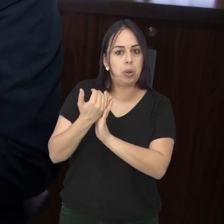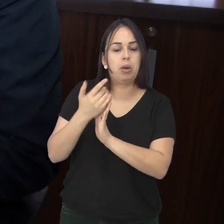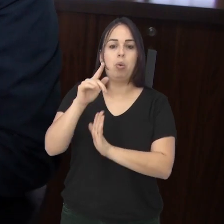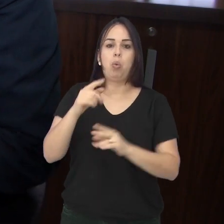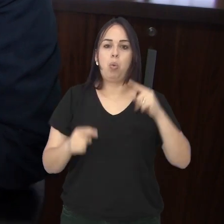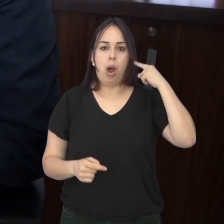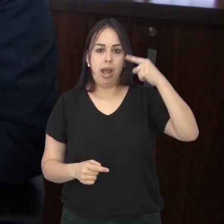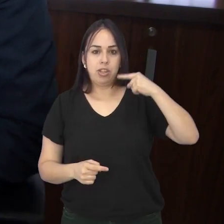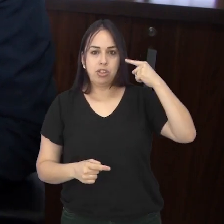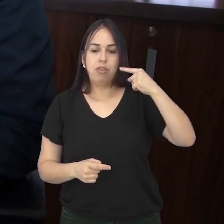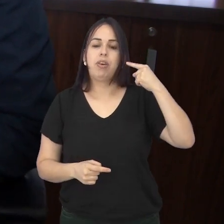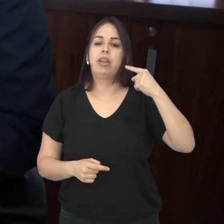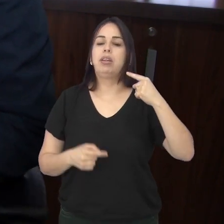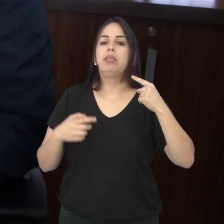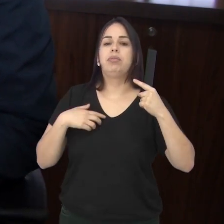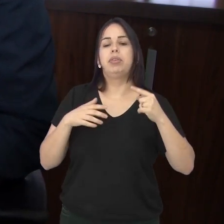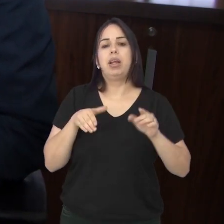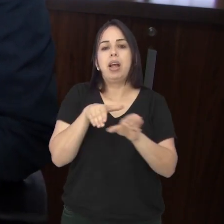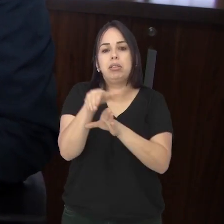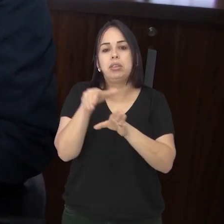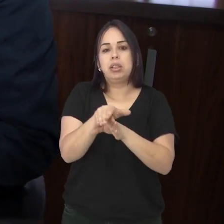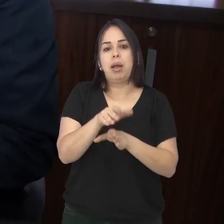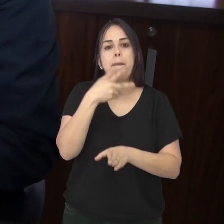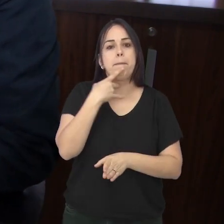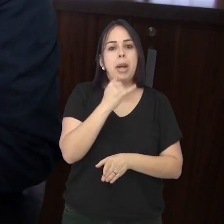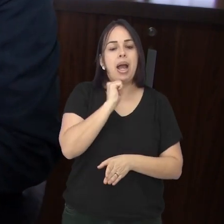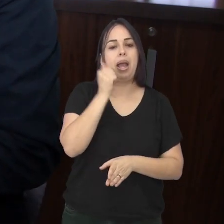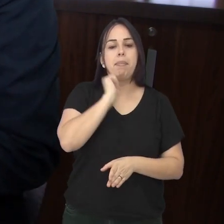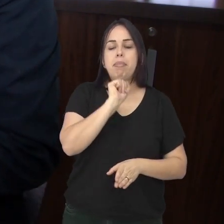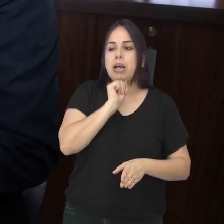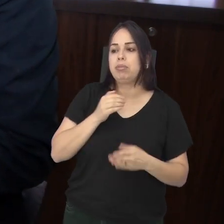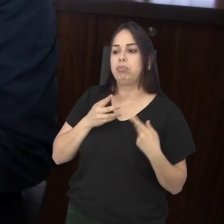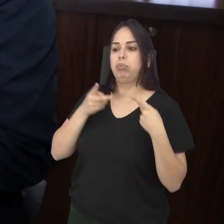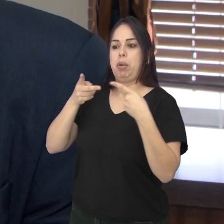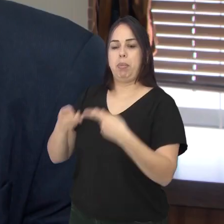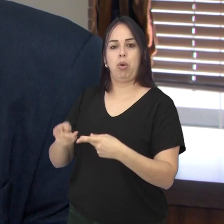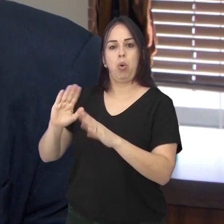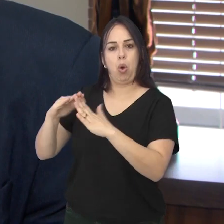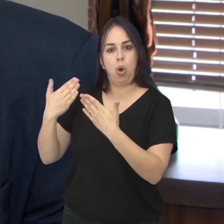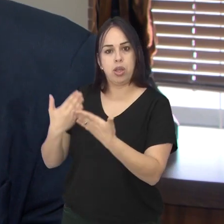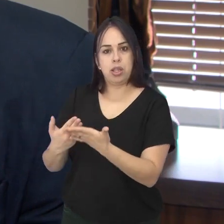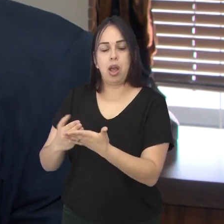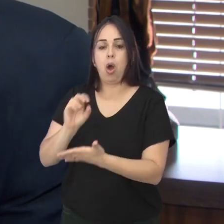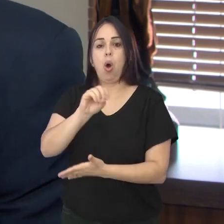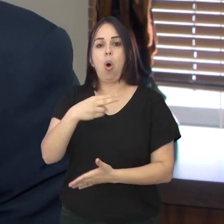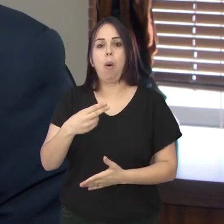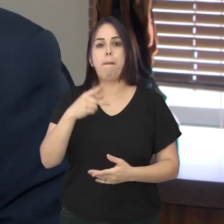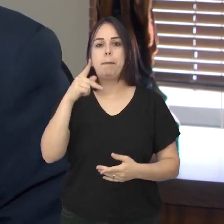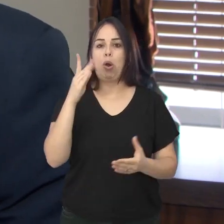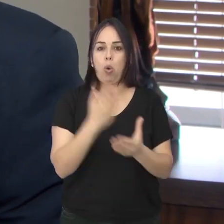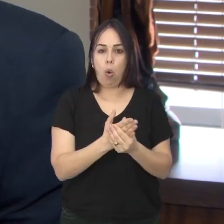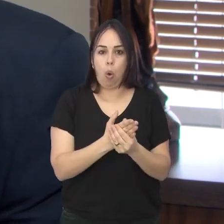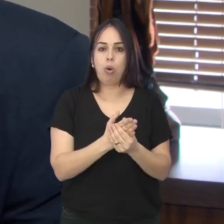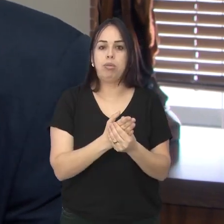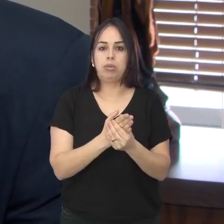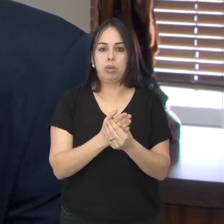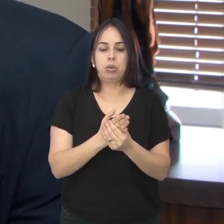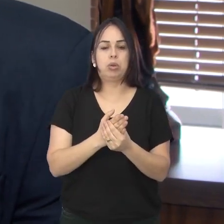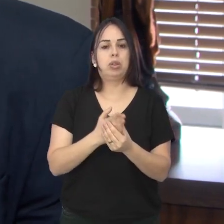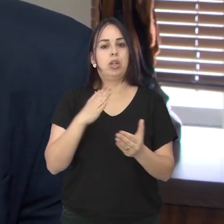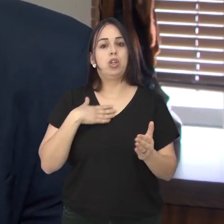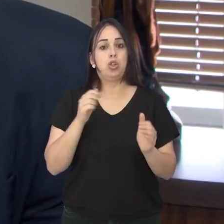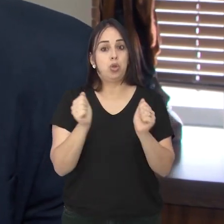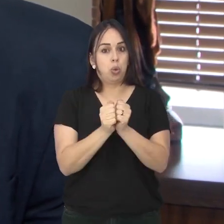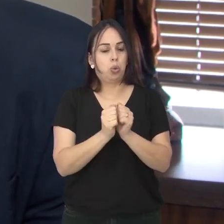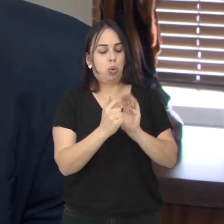advogado aconselha que os pais conversem com a instituição e, se não houver acordo, procurem o PROCON com a cópia da lista de